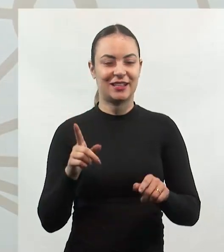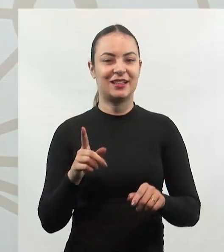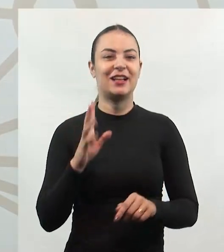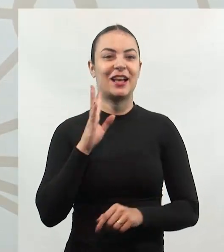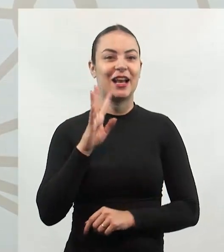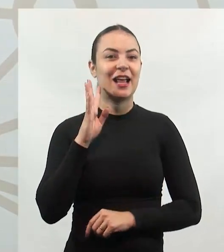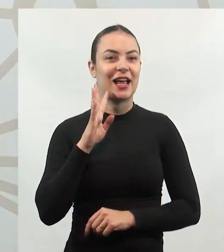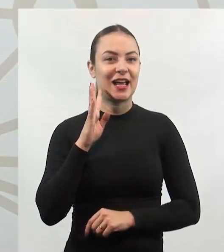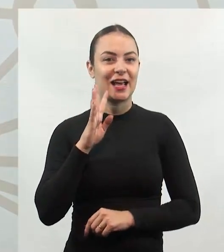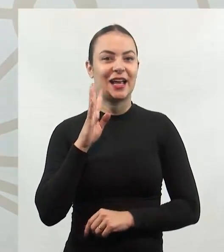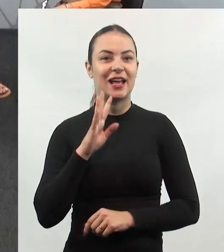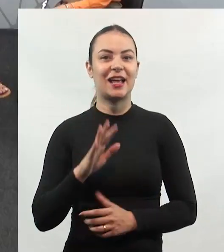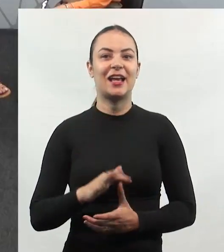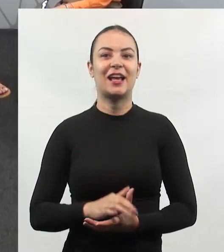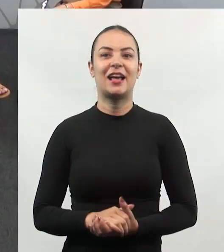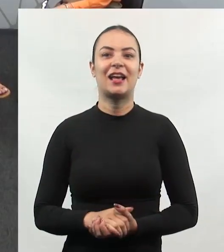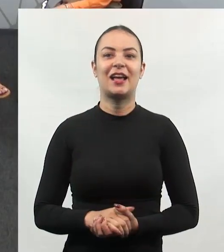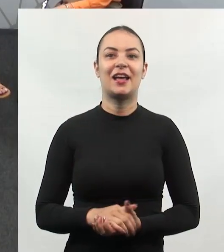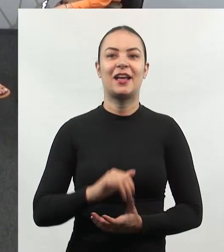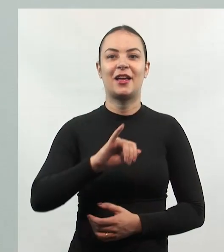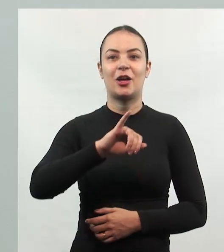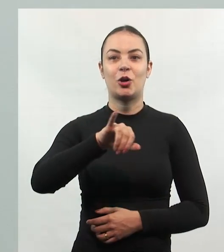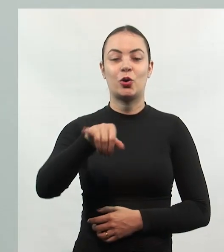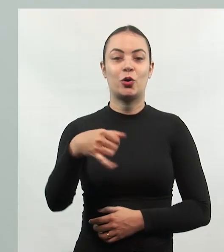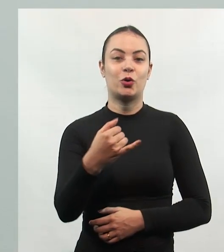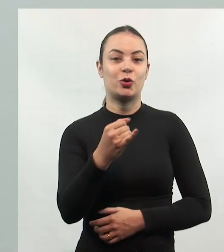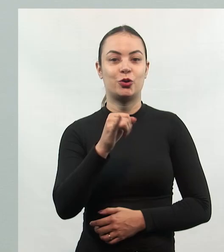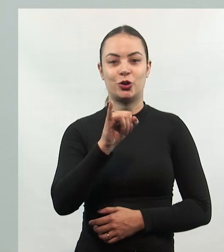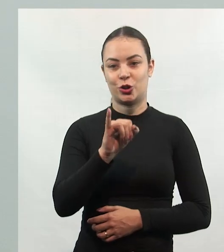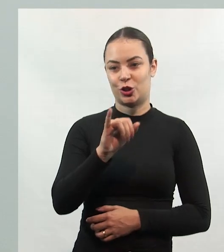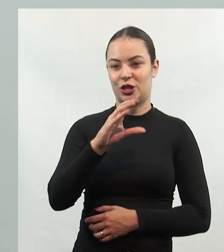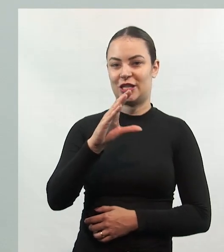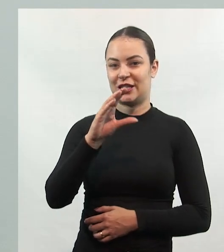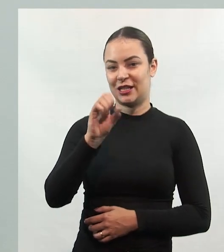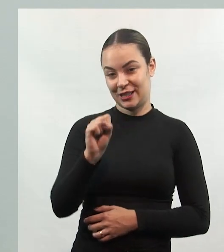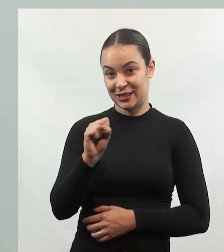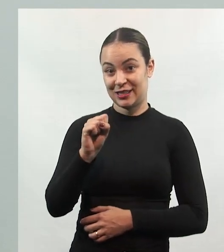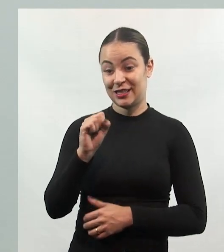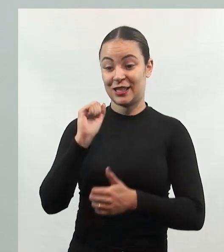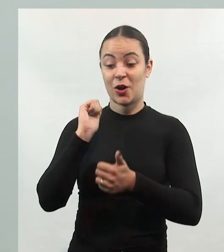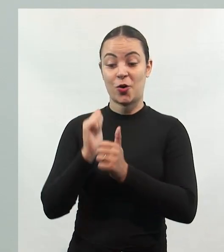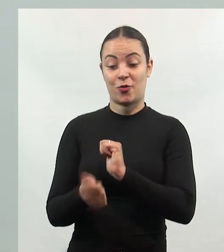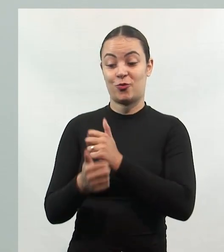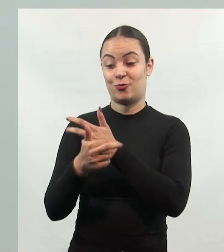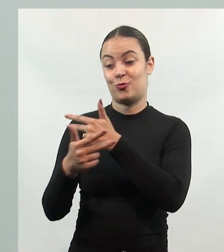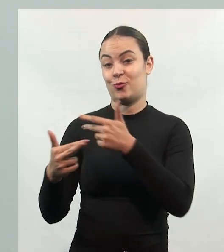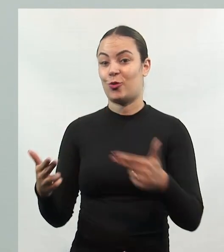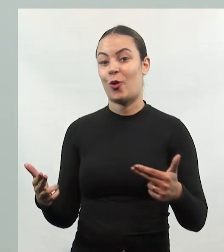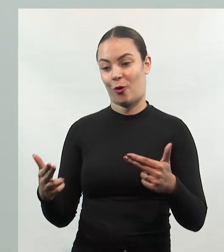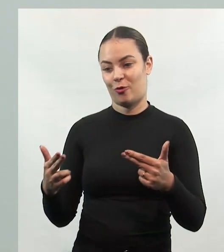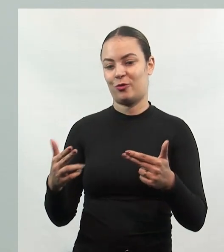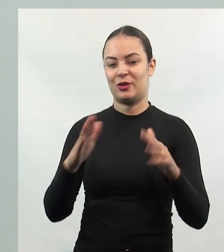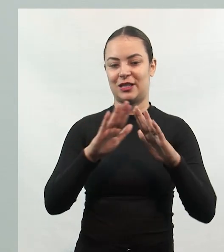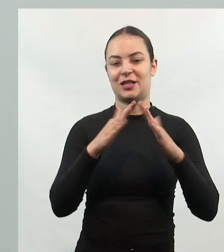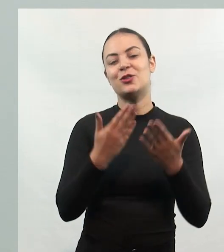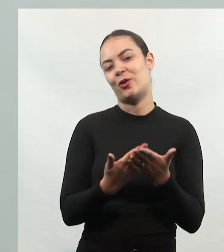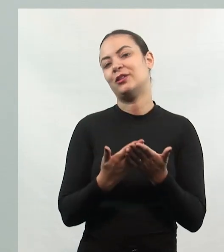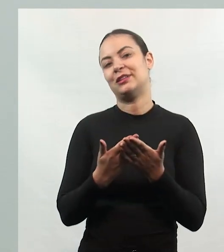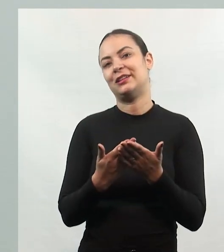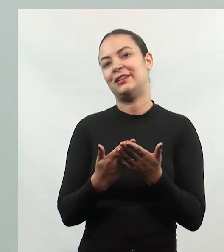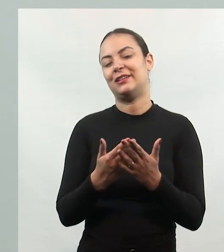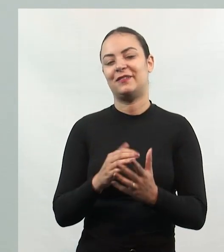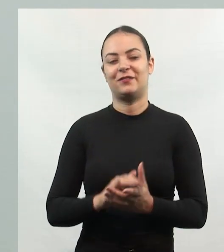botava na camisa? Eu sei que eu era do C, né? Primeiro, segundo, terceiro C. No terceiro ano a gente conseguiu vencer, que dançando o Caltrim com